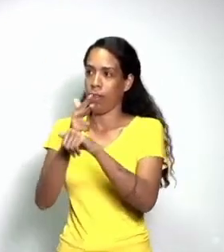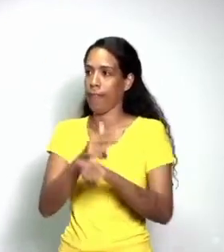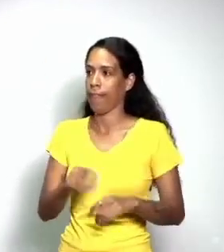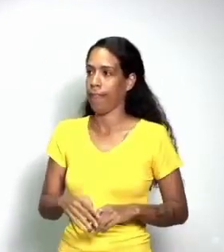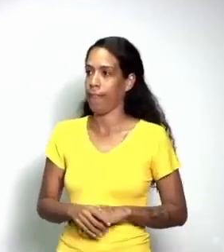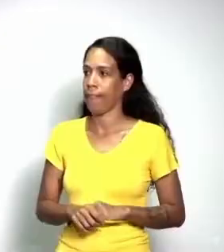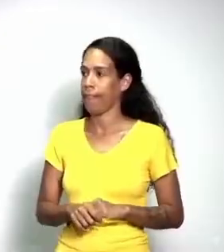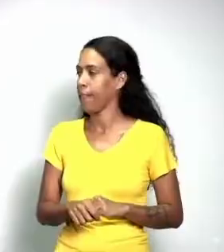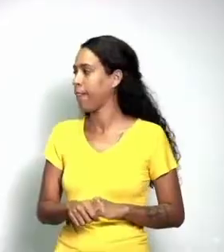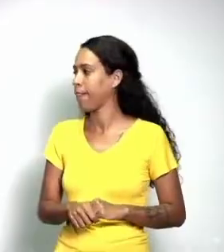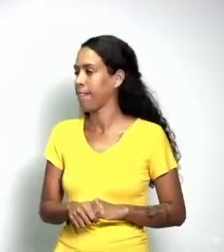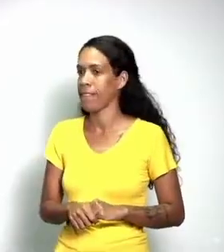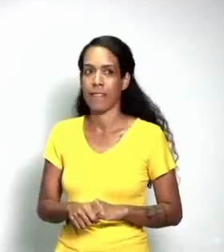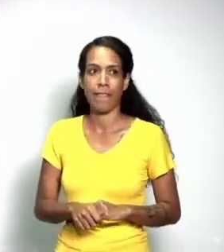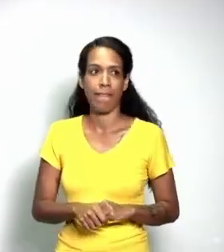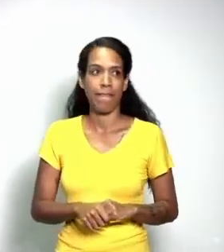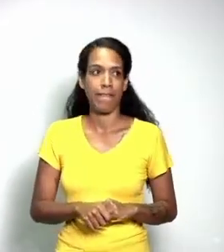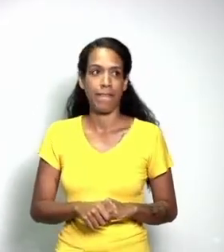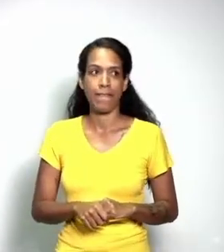Vou beber.